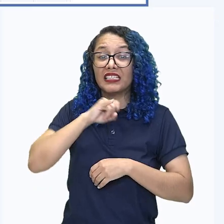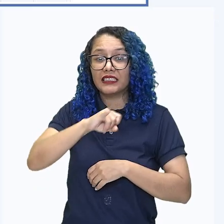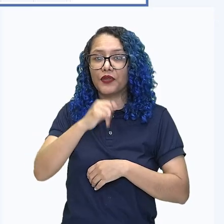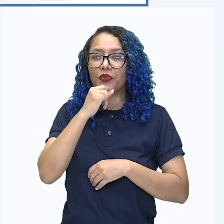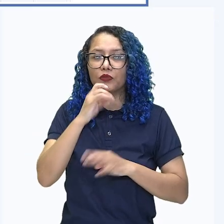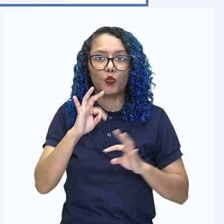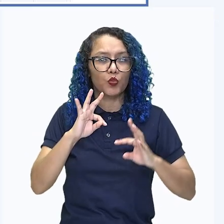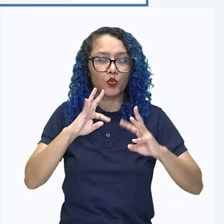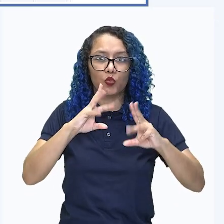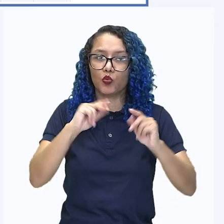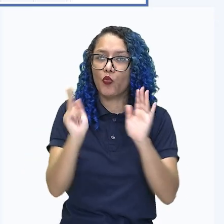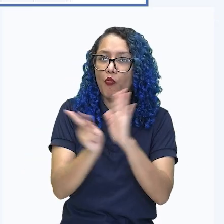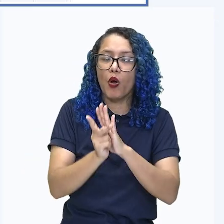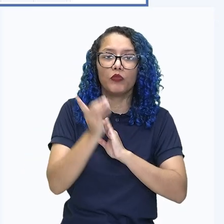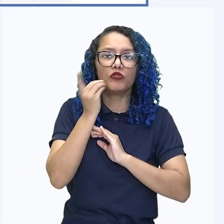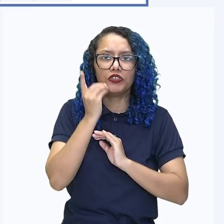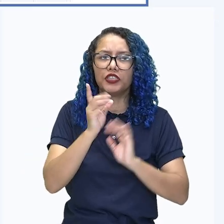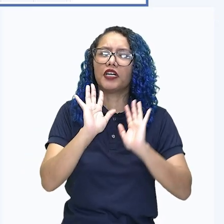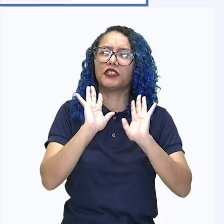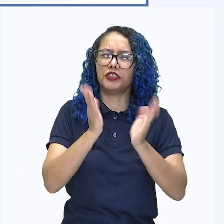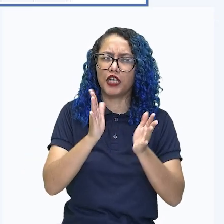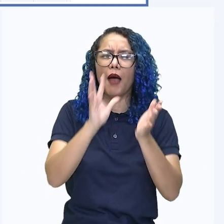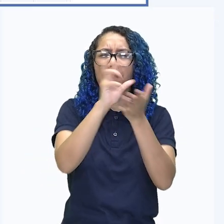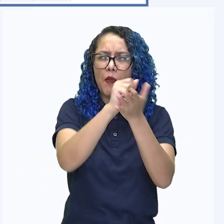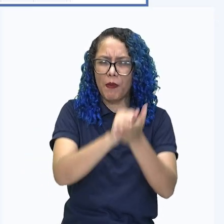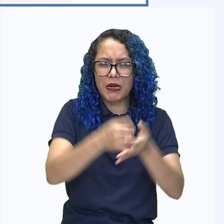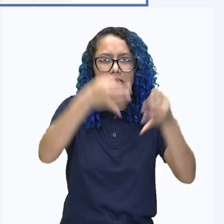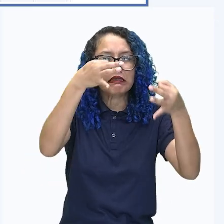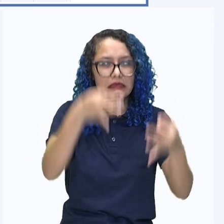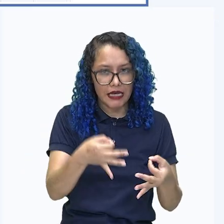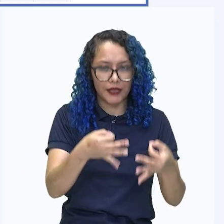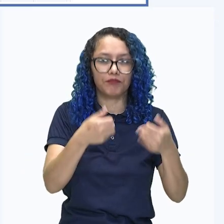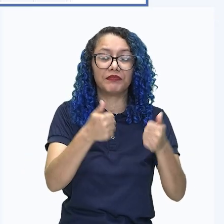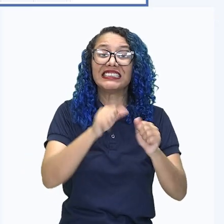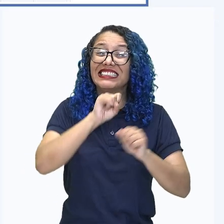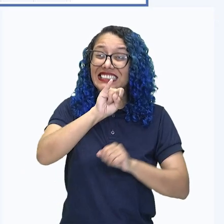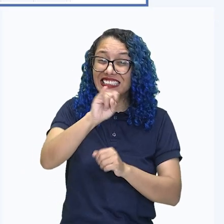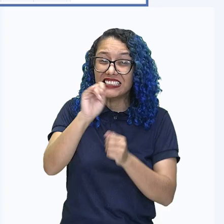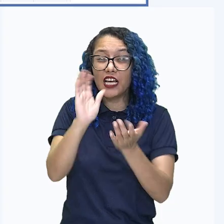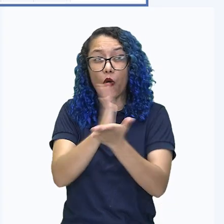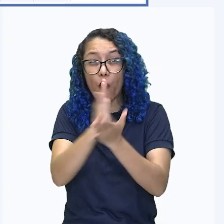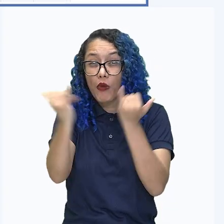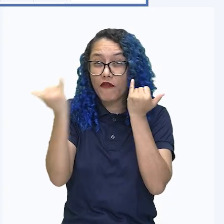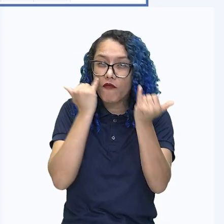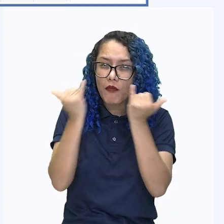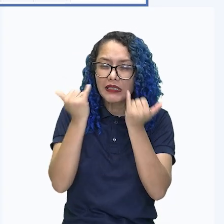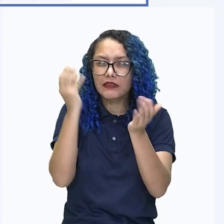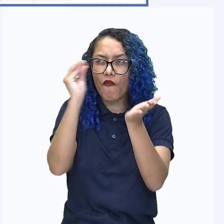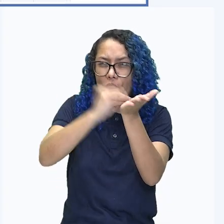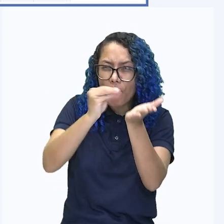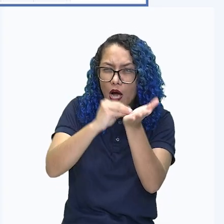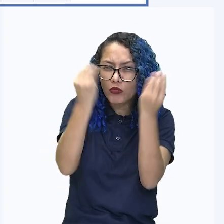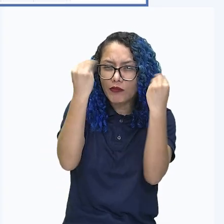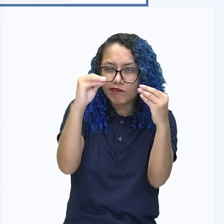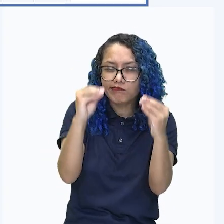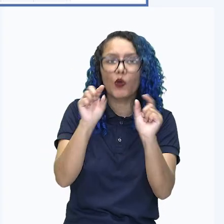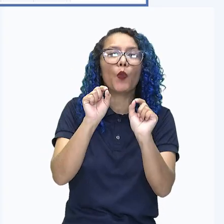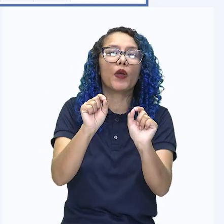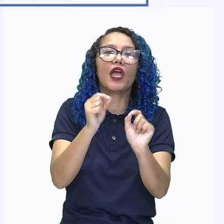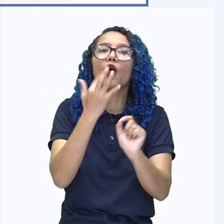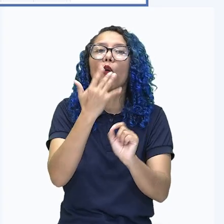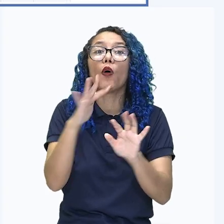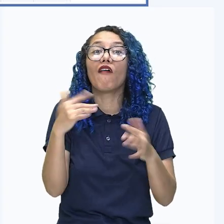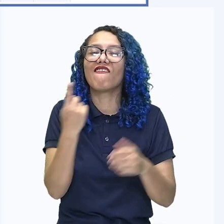daquele dia, foi registrado ok, aí ele fica verdinho. Quando ainda faltam lançamentos, olha só, ele